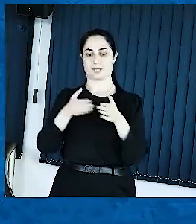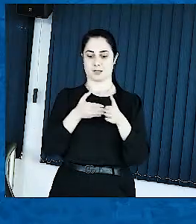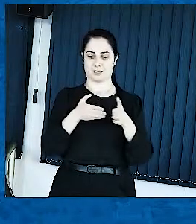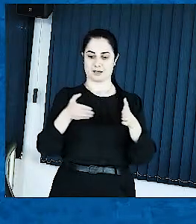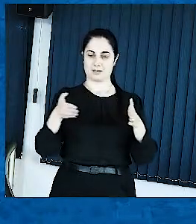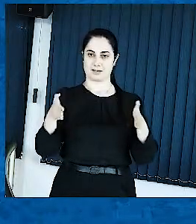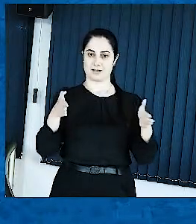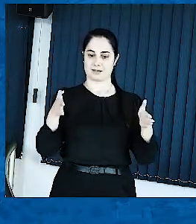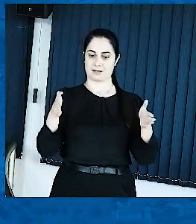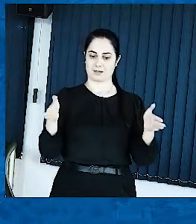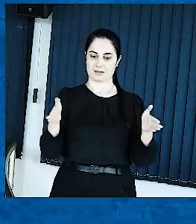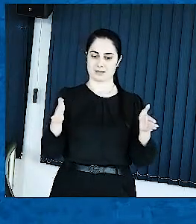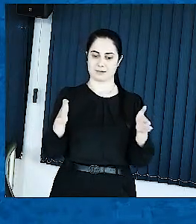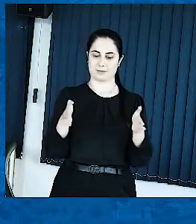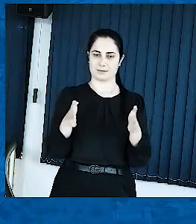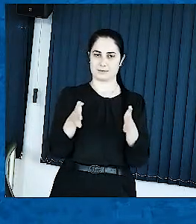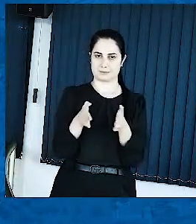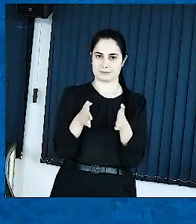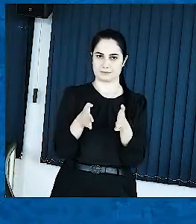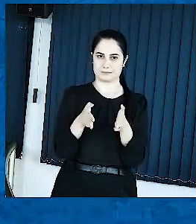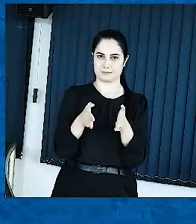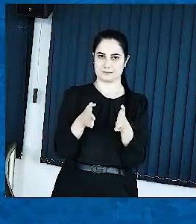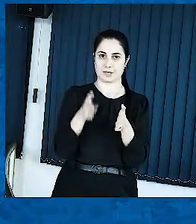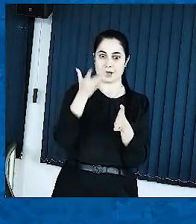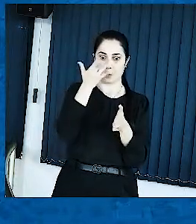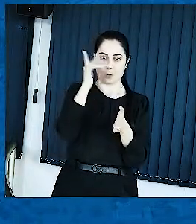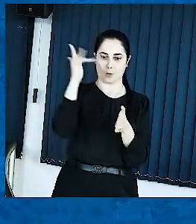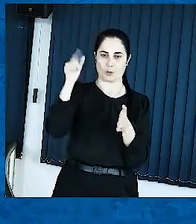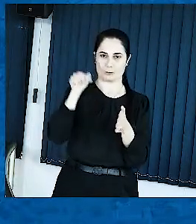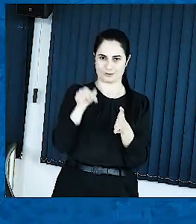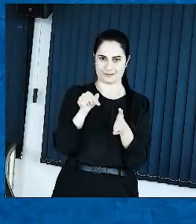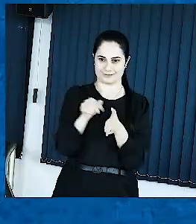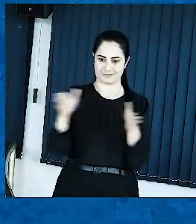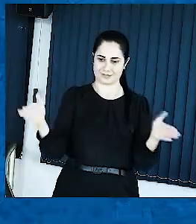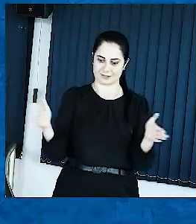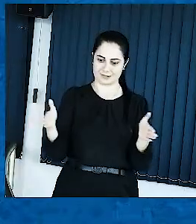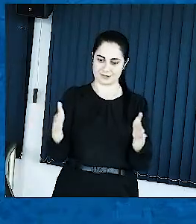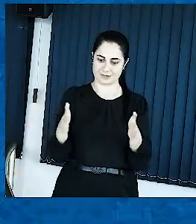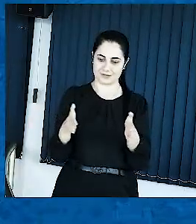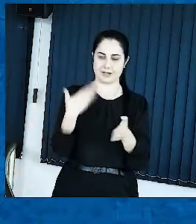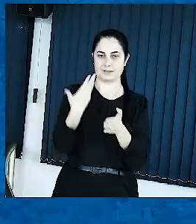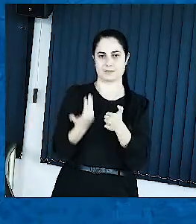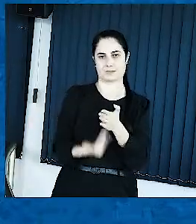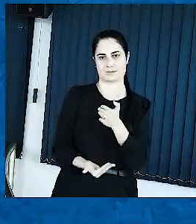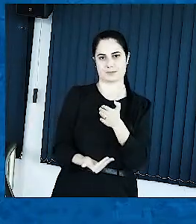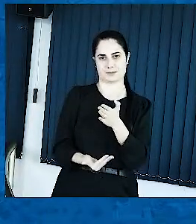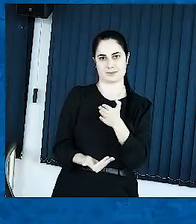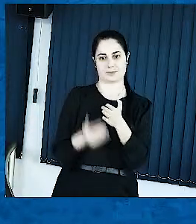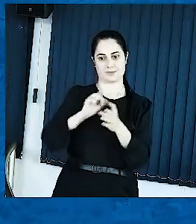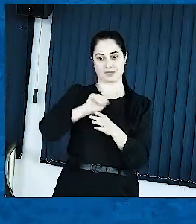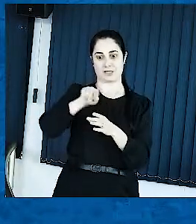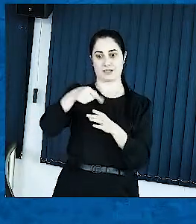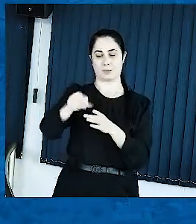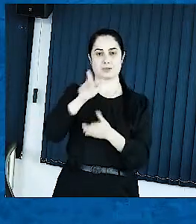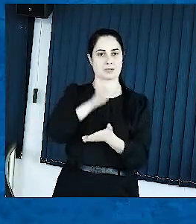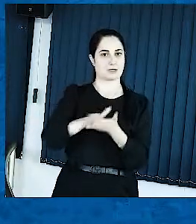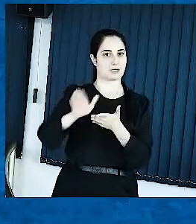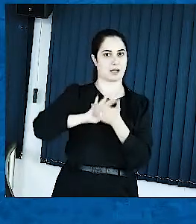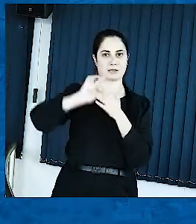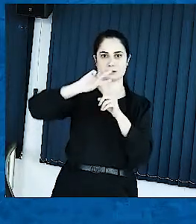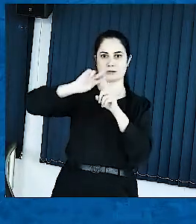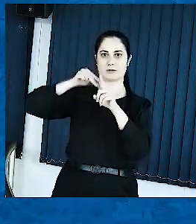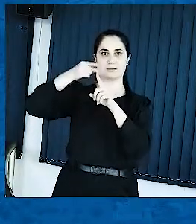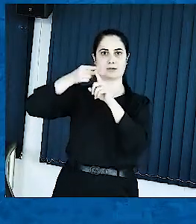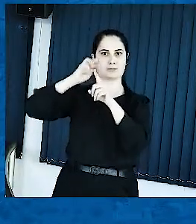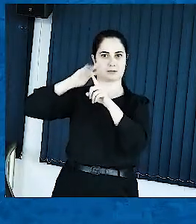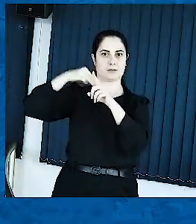janela estreita com o passar do tempo. A janela de ouro se perde. Depois, o gasto é muito